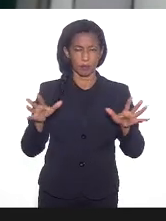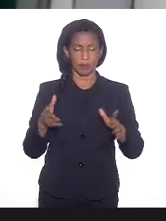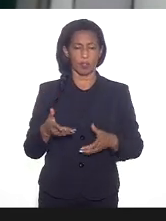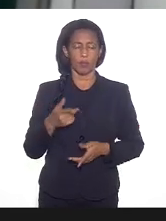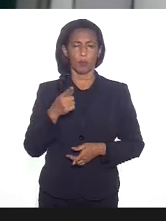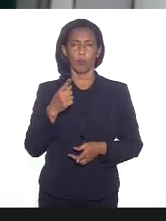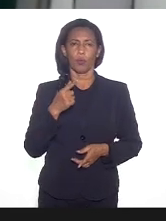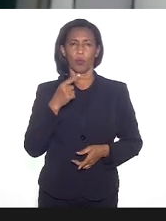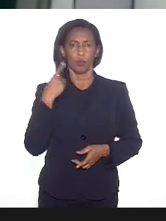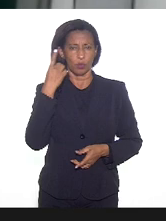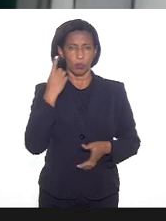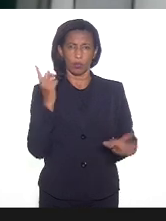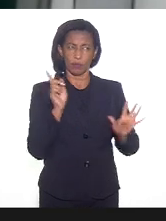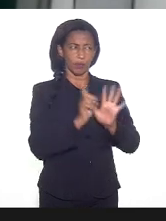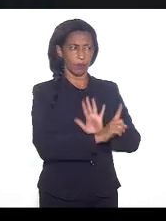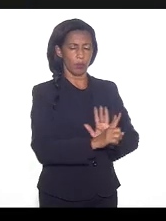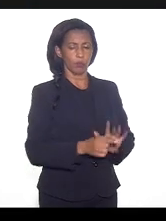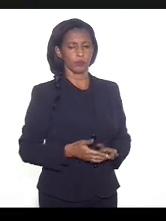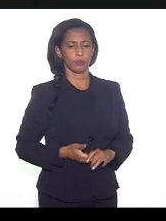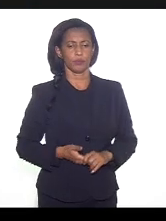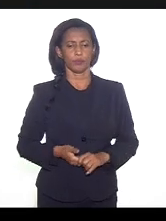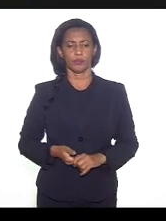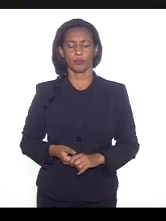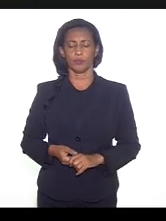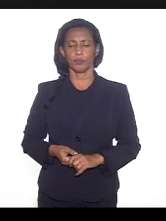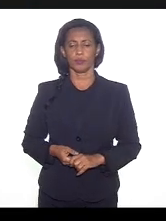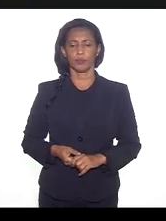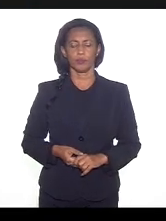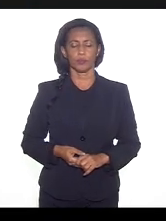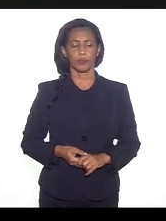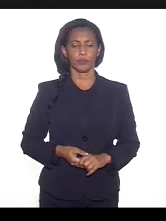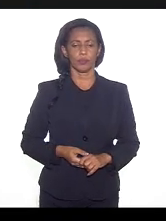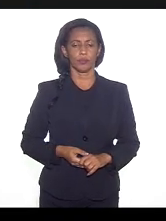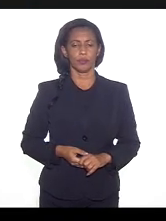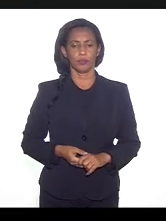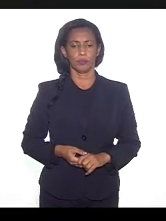Alexandre fez essa pergunta, apenas isso. Bem complementado, deputado Valdeir.